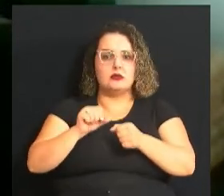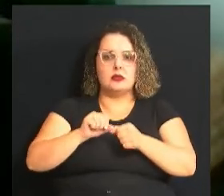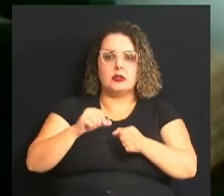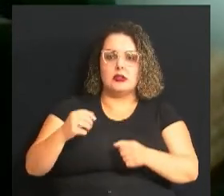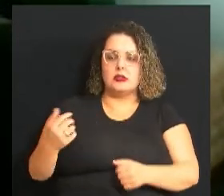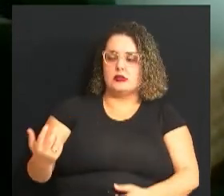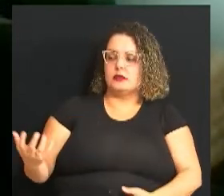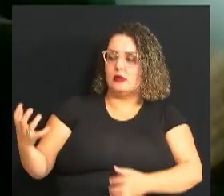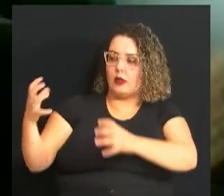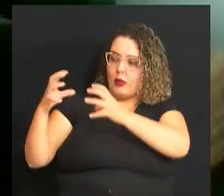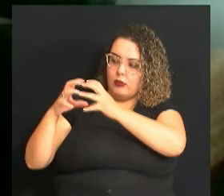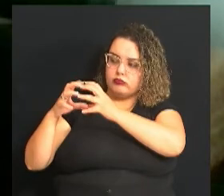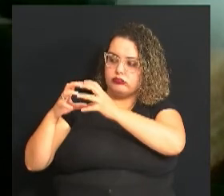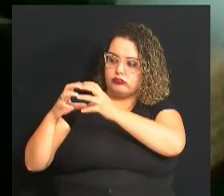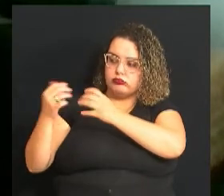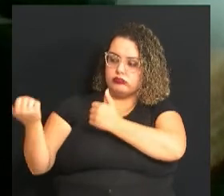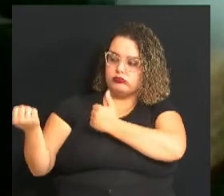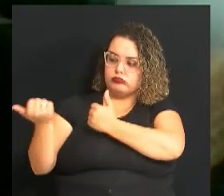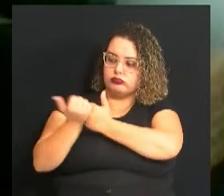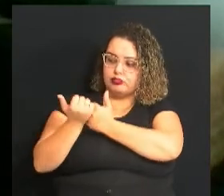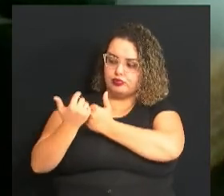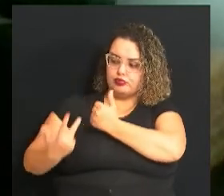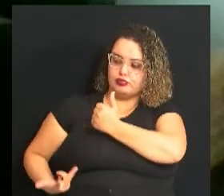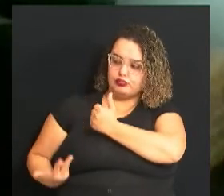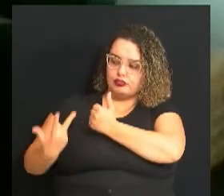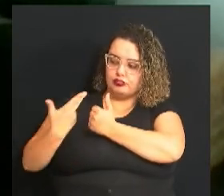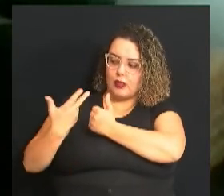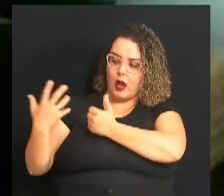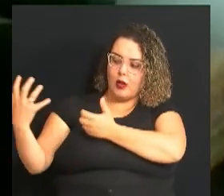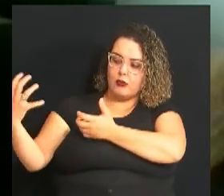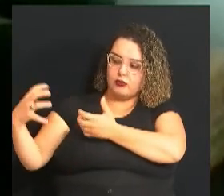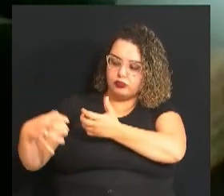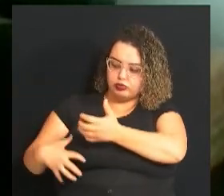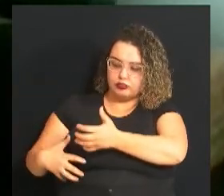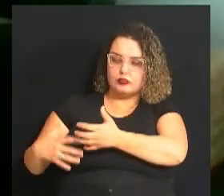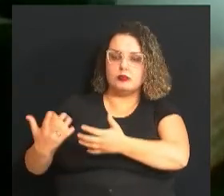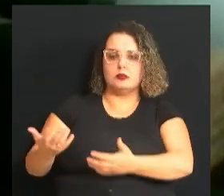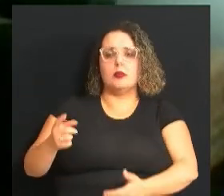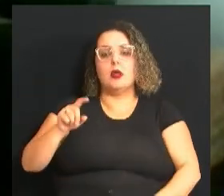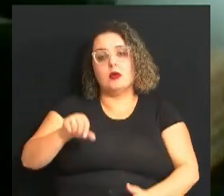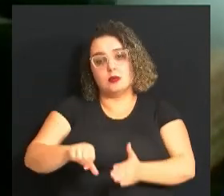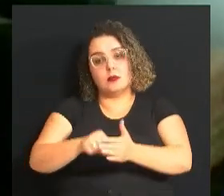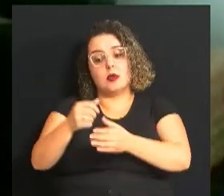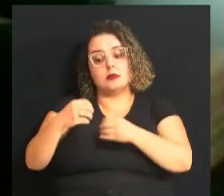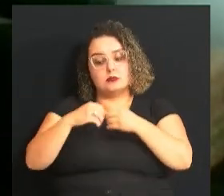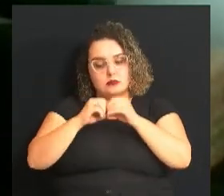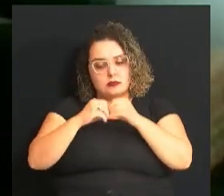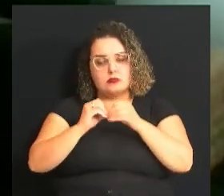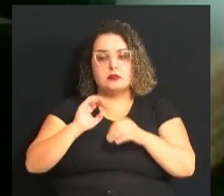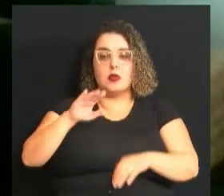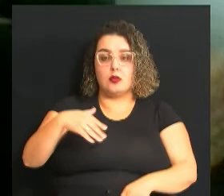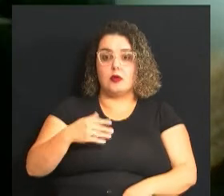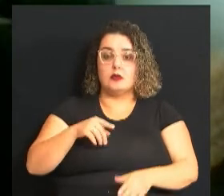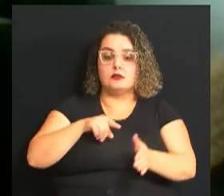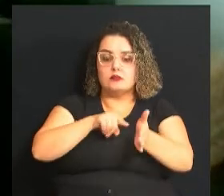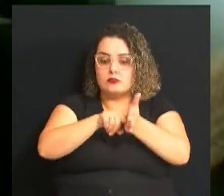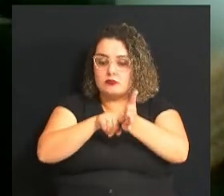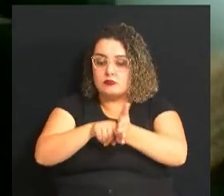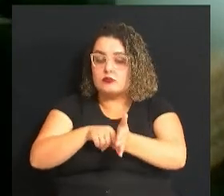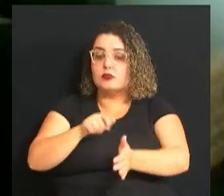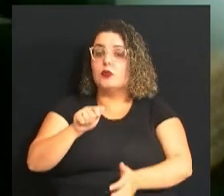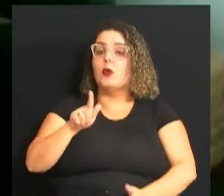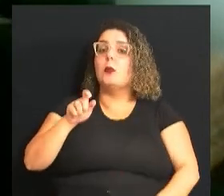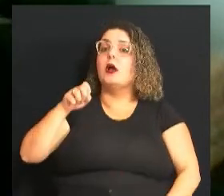etc. Então, esses são os primeiros exames laboratoriais. Quando a gente quer fazer a investigação do